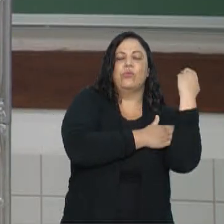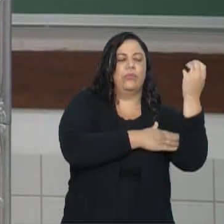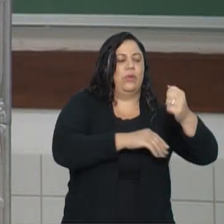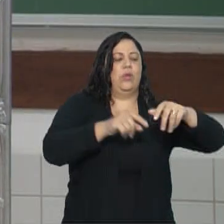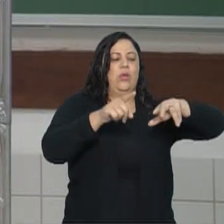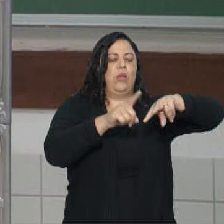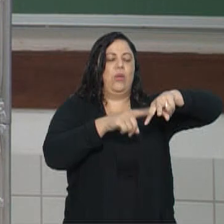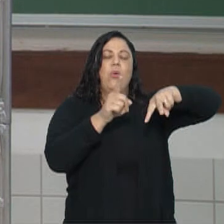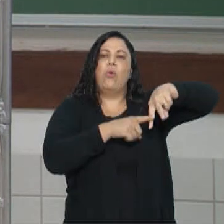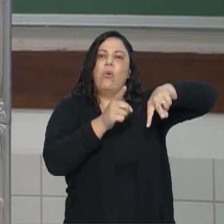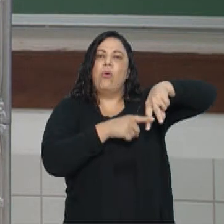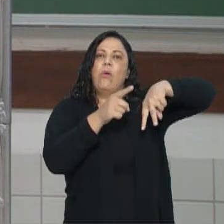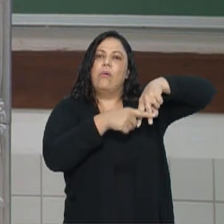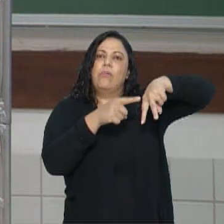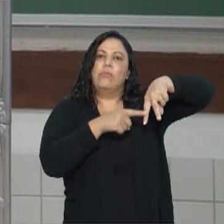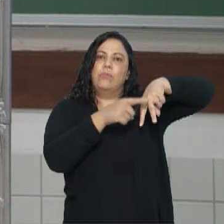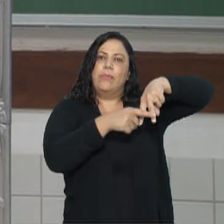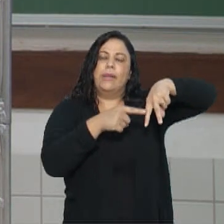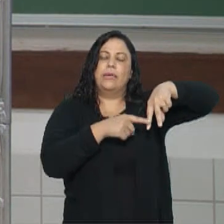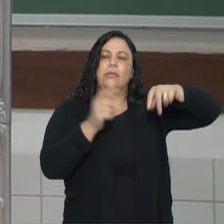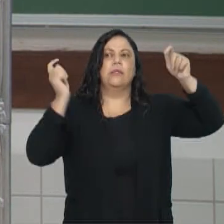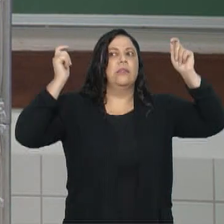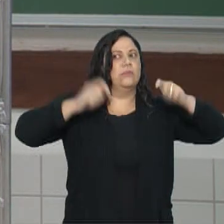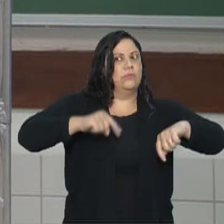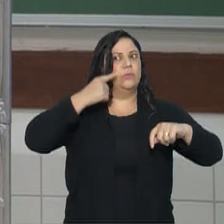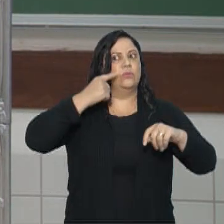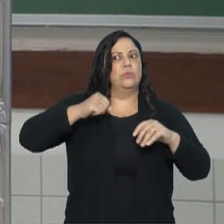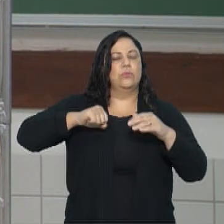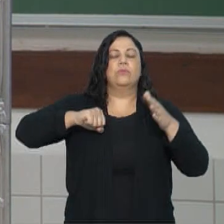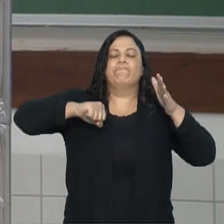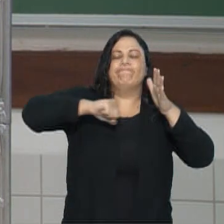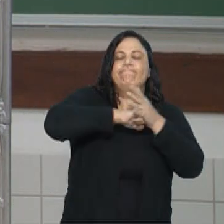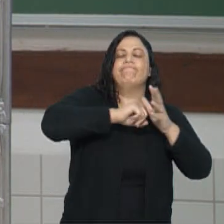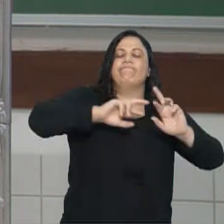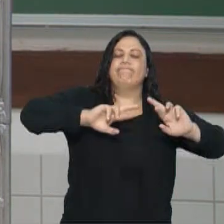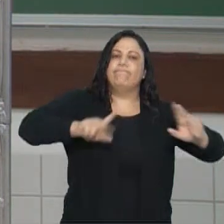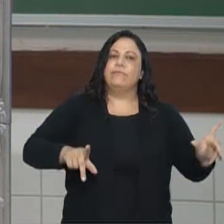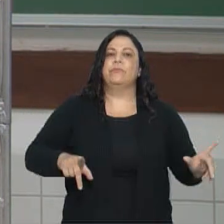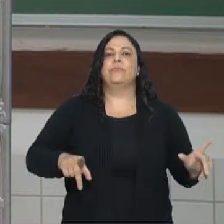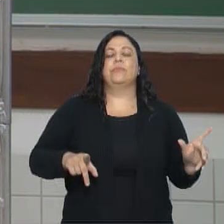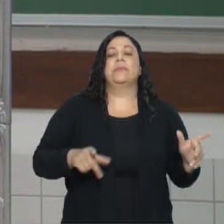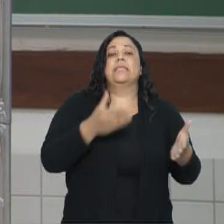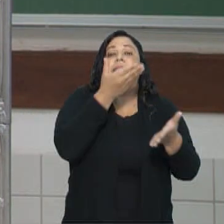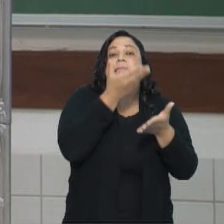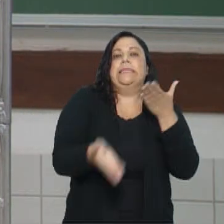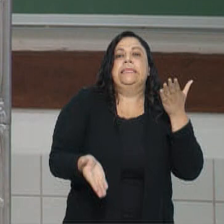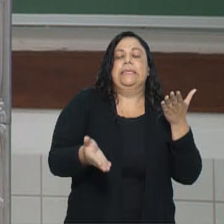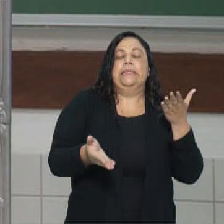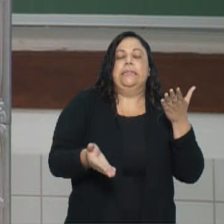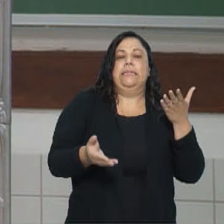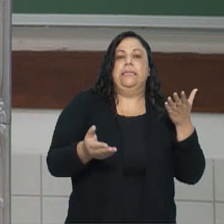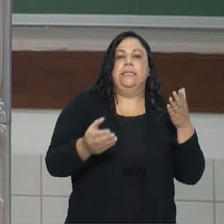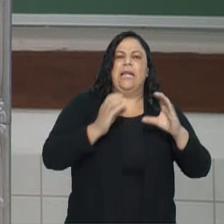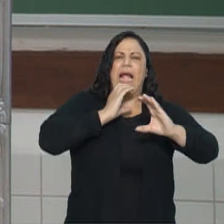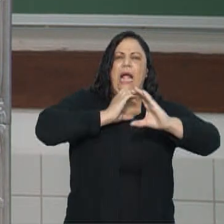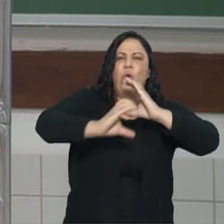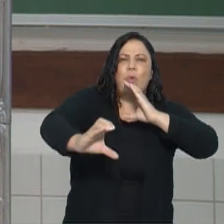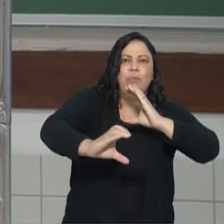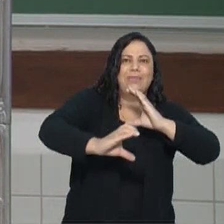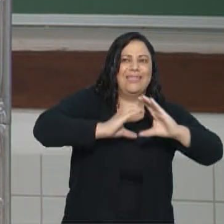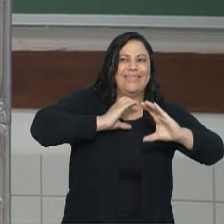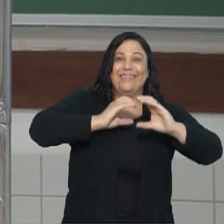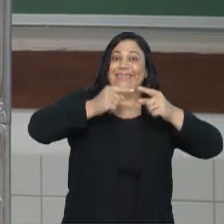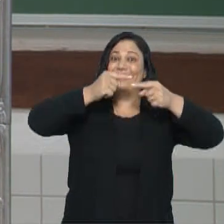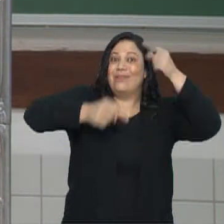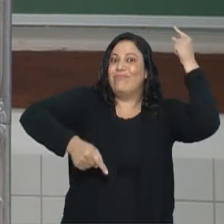num danificar eu posso pressionar essa estrutura e perde a comunicação com o nervo e não leva a